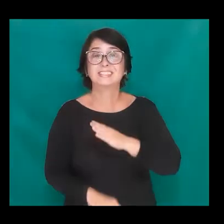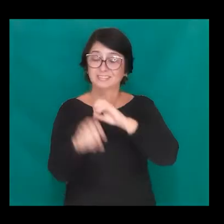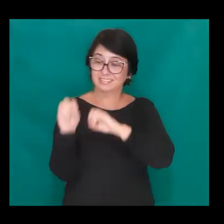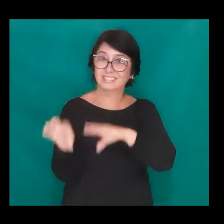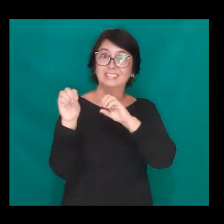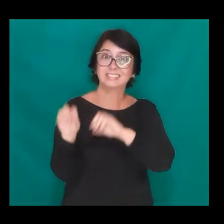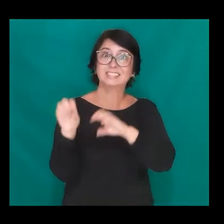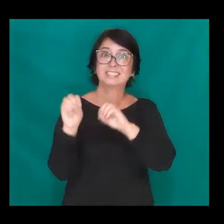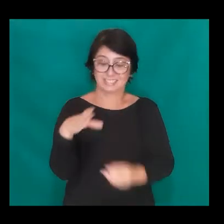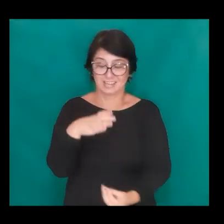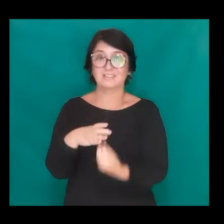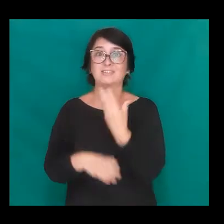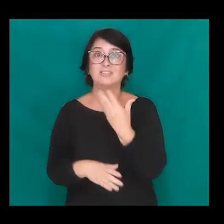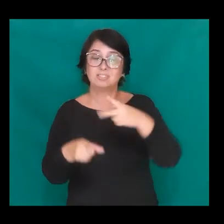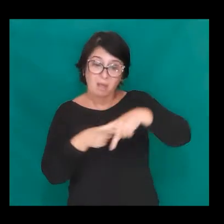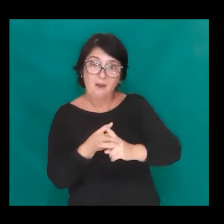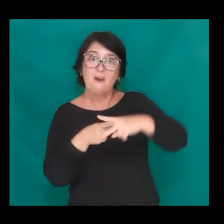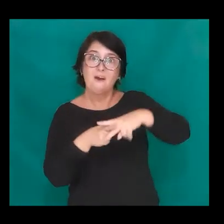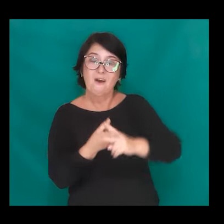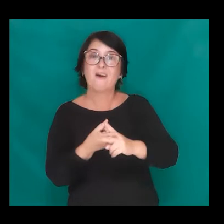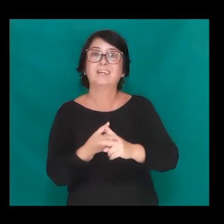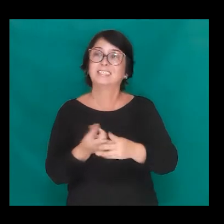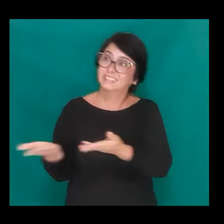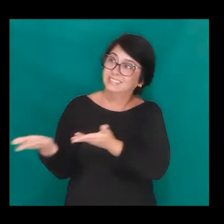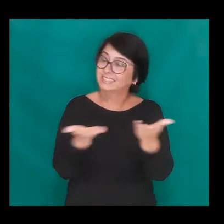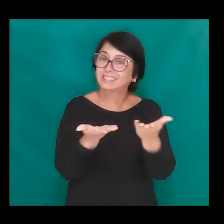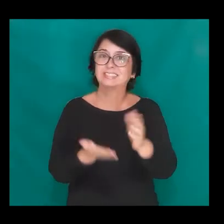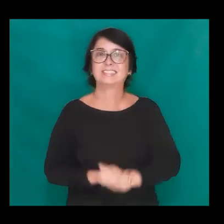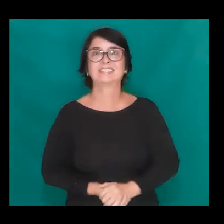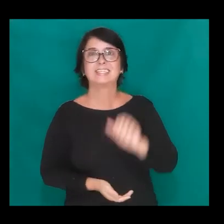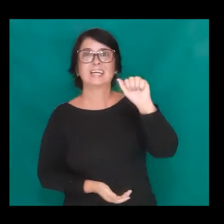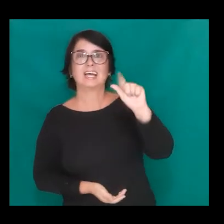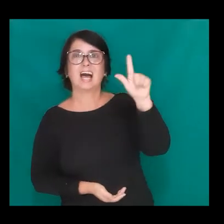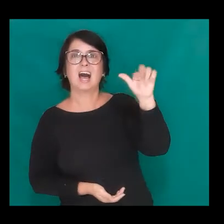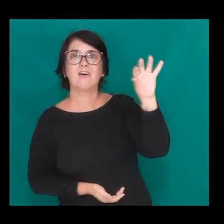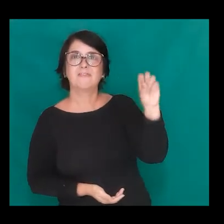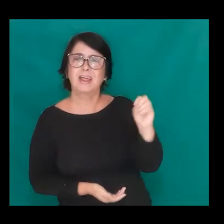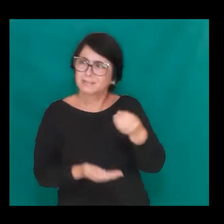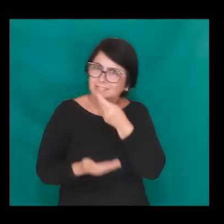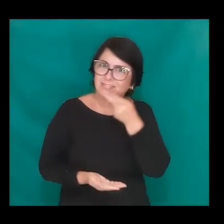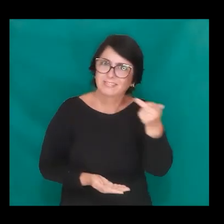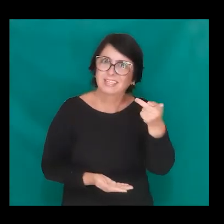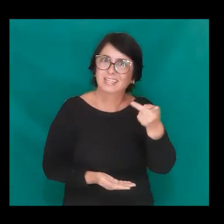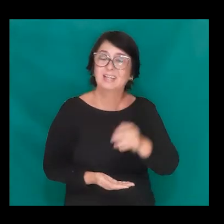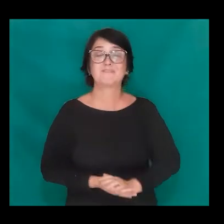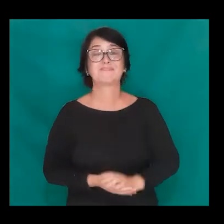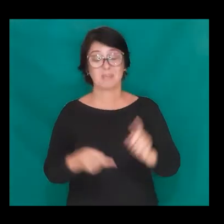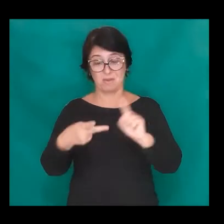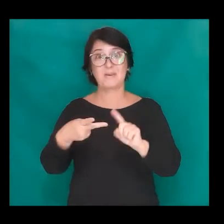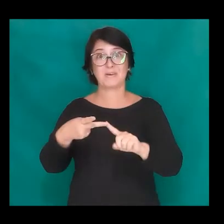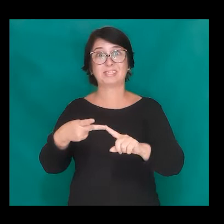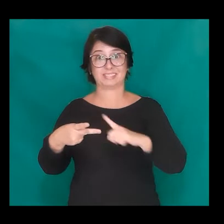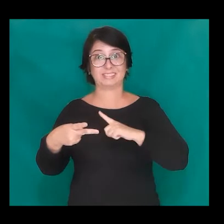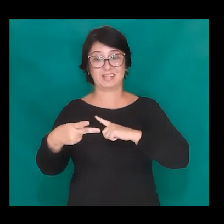a construção do instrumento. Alfredo, fala do nosso outro convidado. O nosso outro convidado,